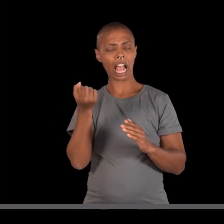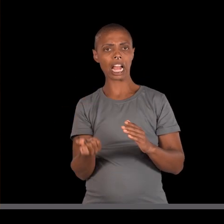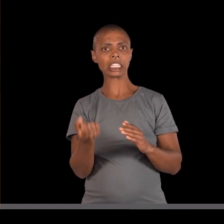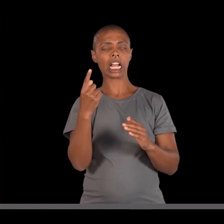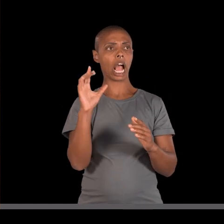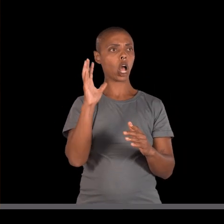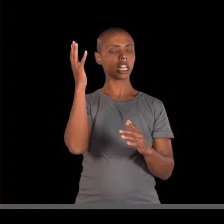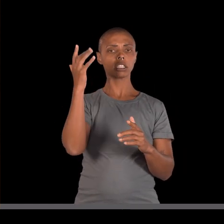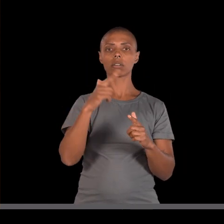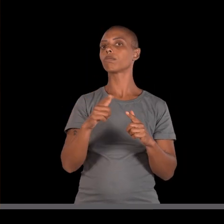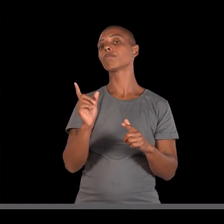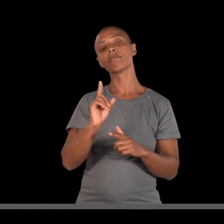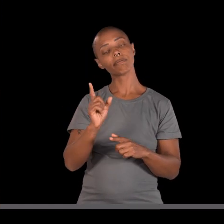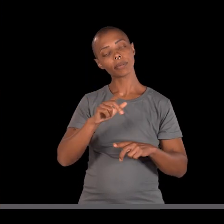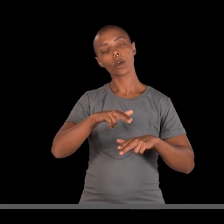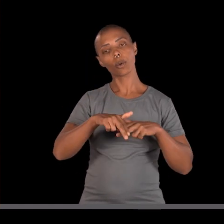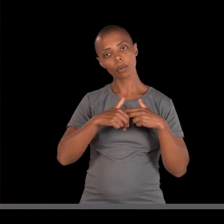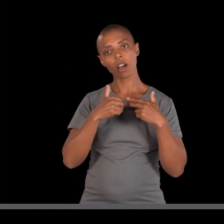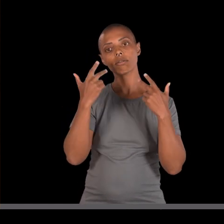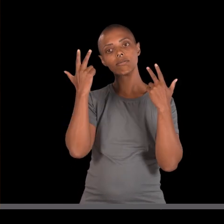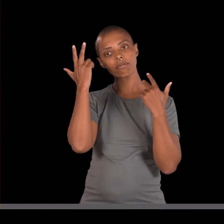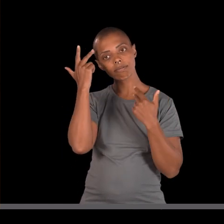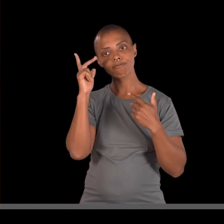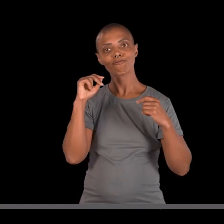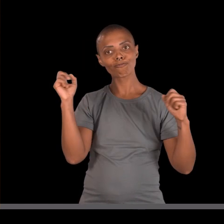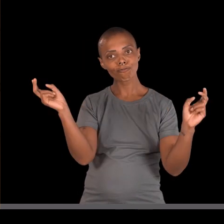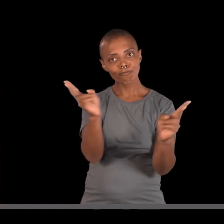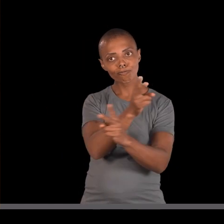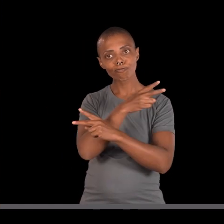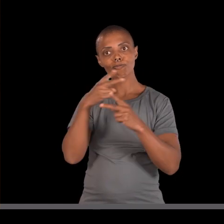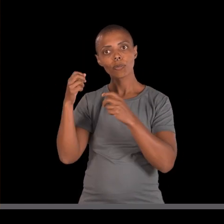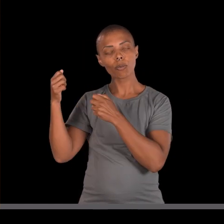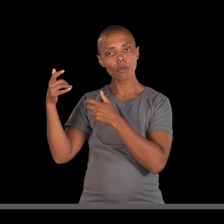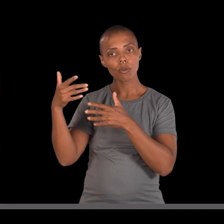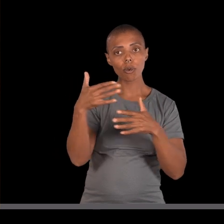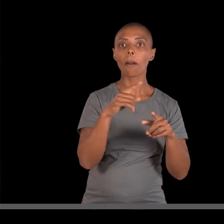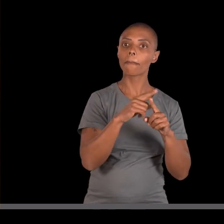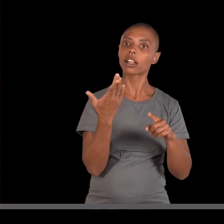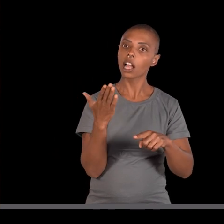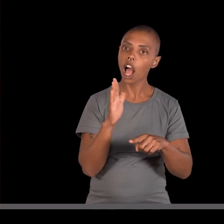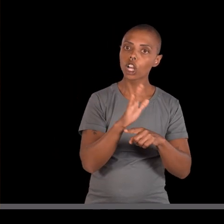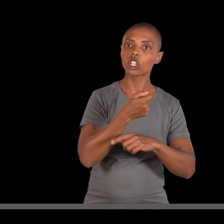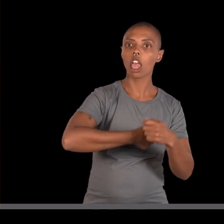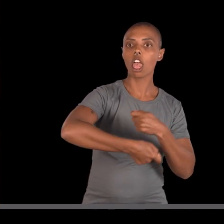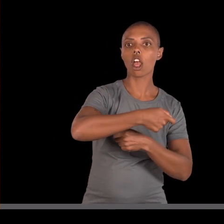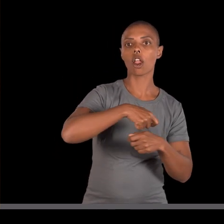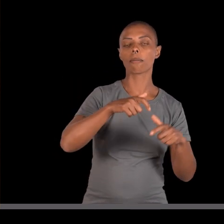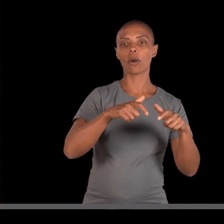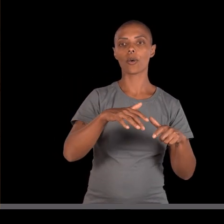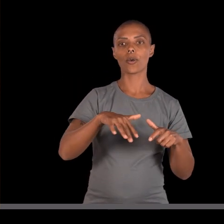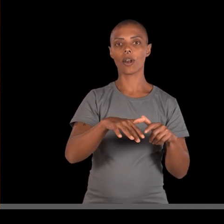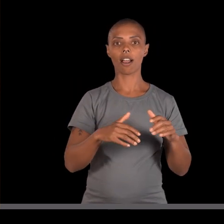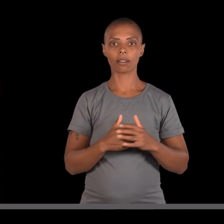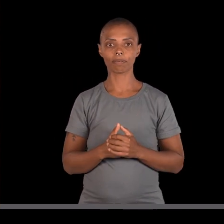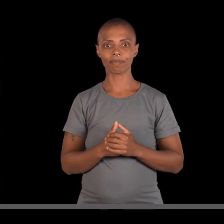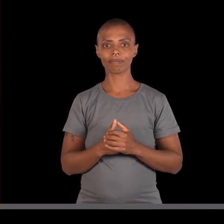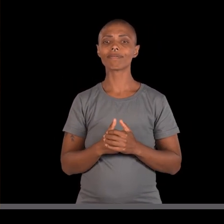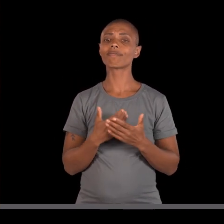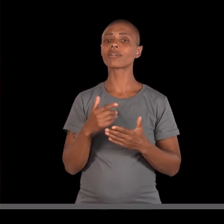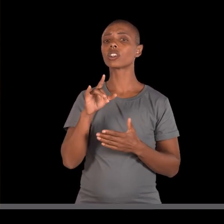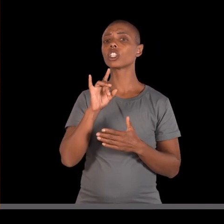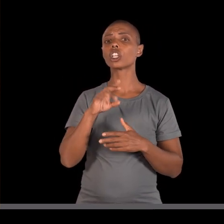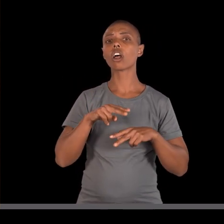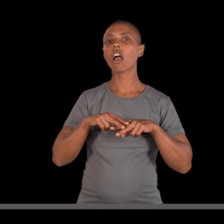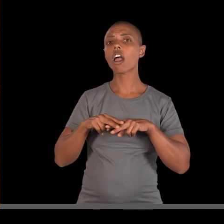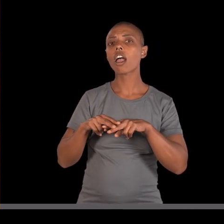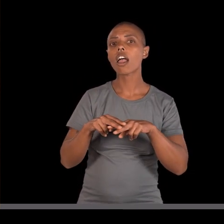estranha, né, achando que alguma coisa deu errado, e aí, então tem essa essa importância aí para a economia da